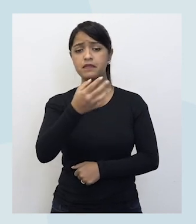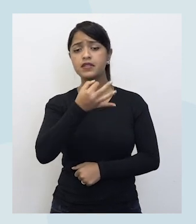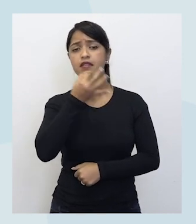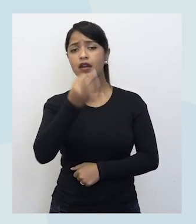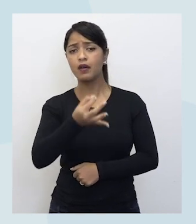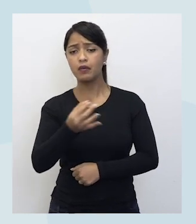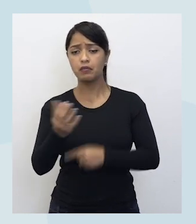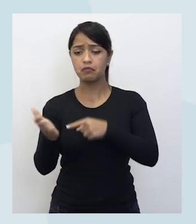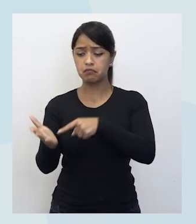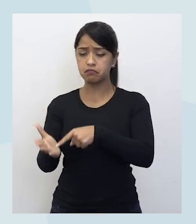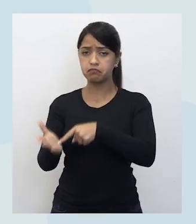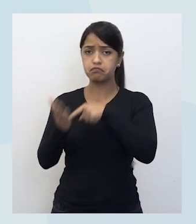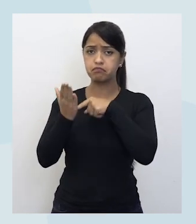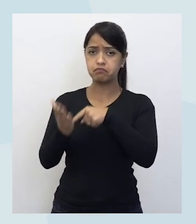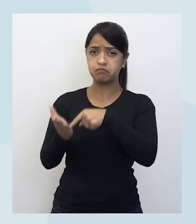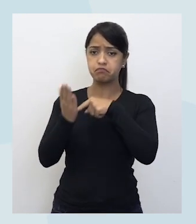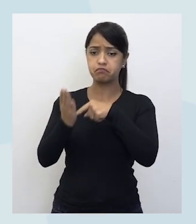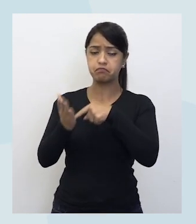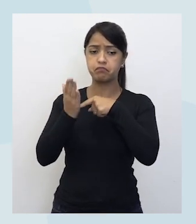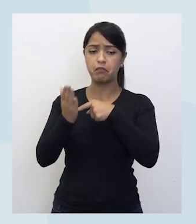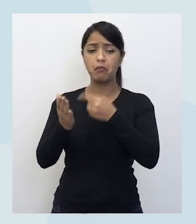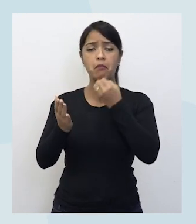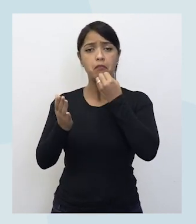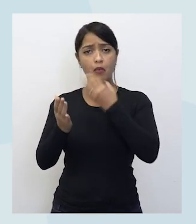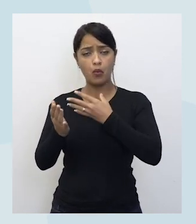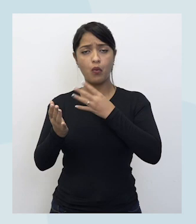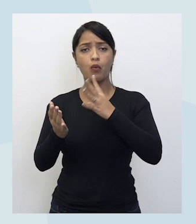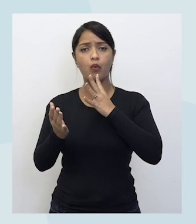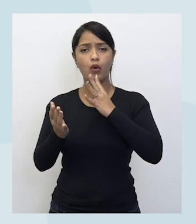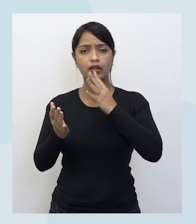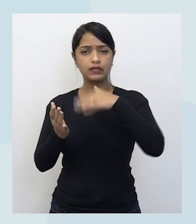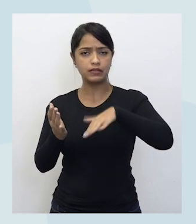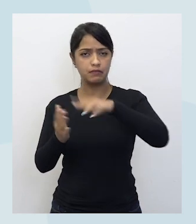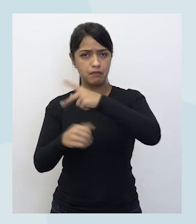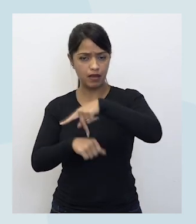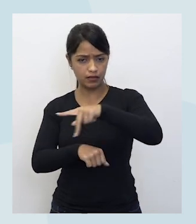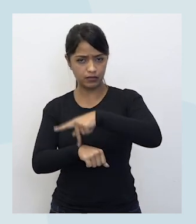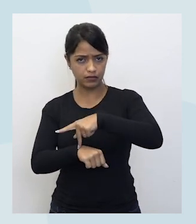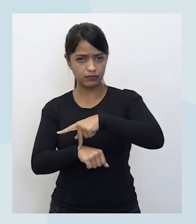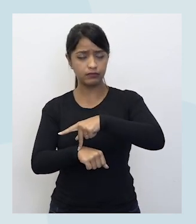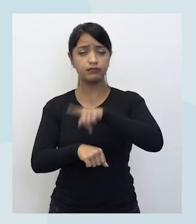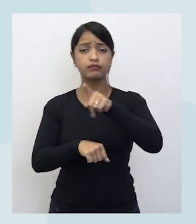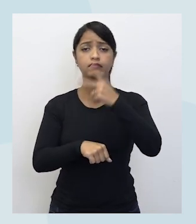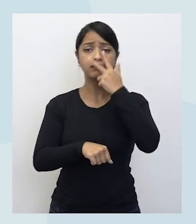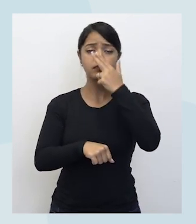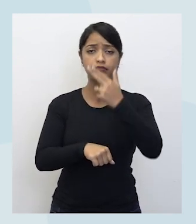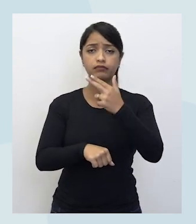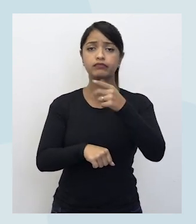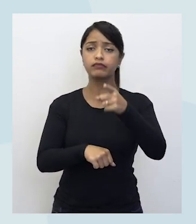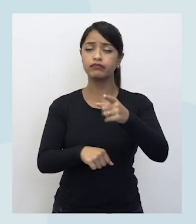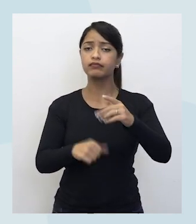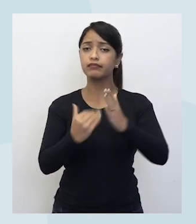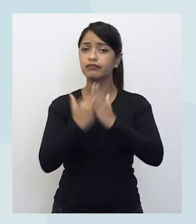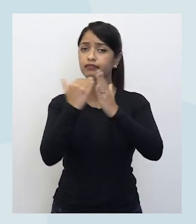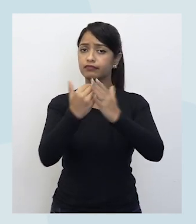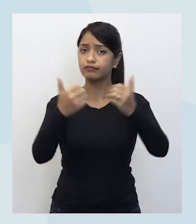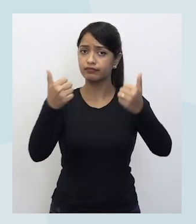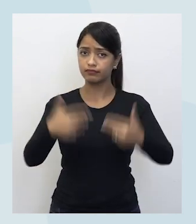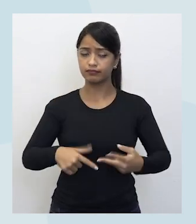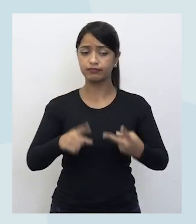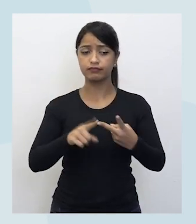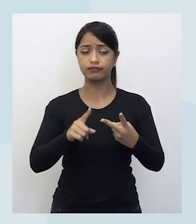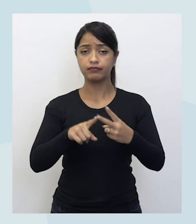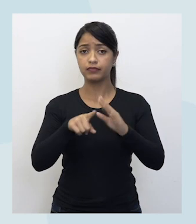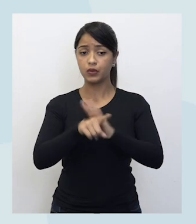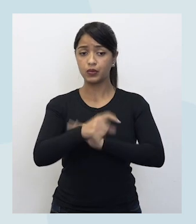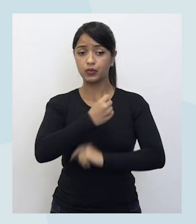os indicadores contribuem para conhecermos a realidade de um país? Comente sua resposta. Questão 2. O que